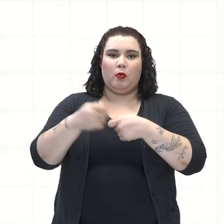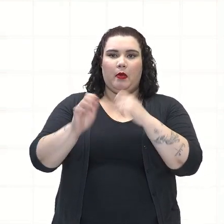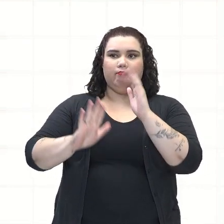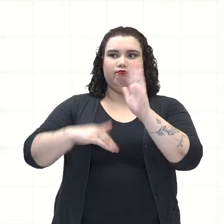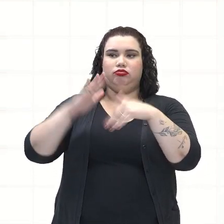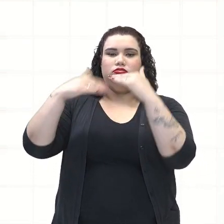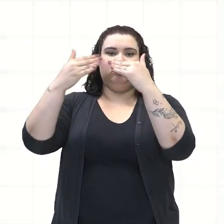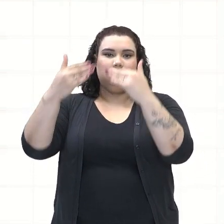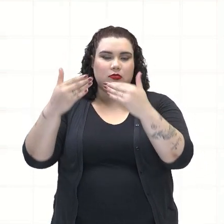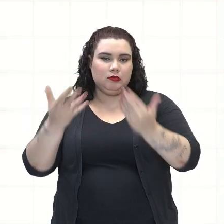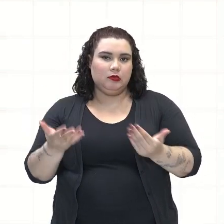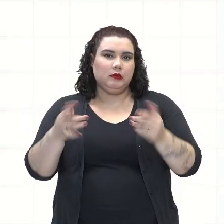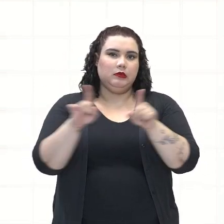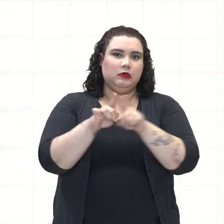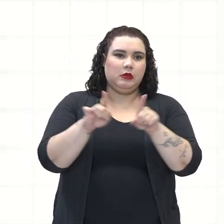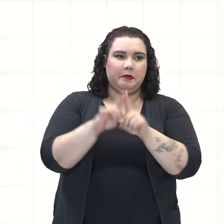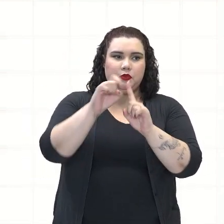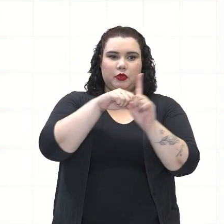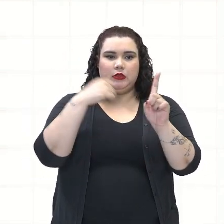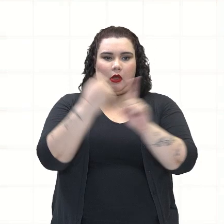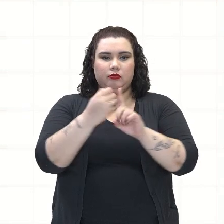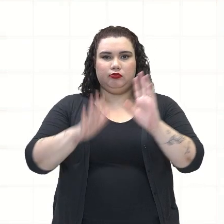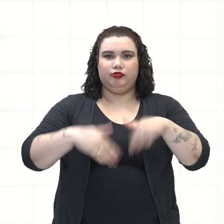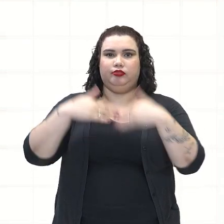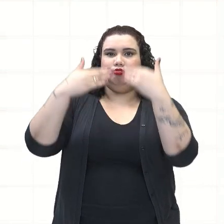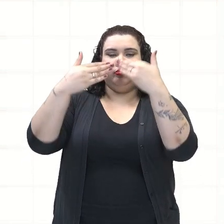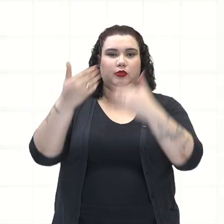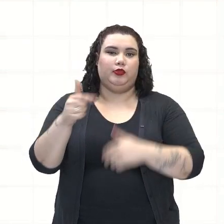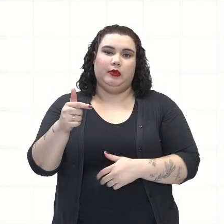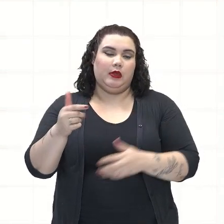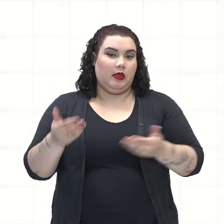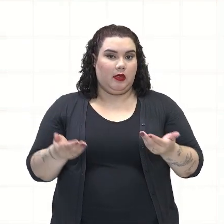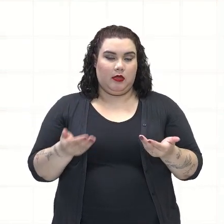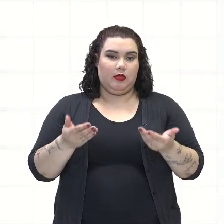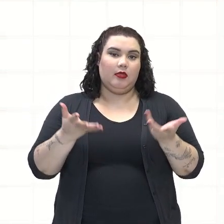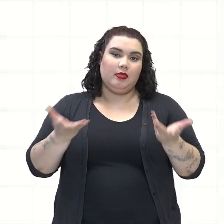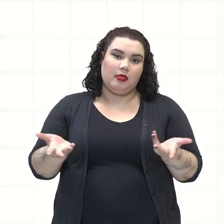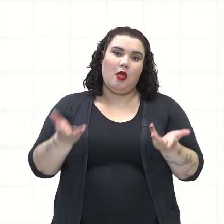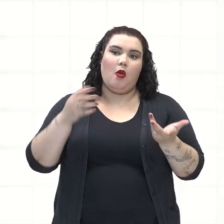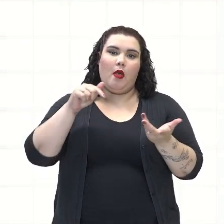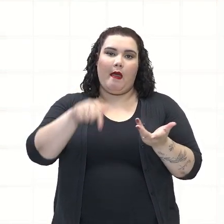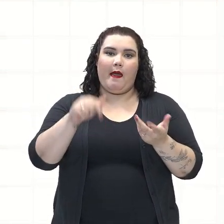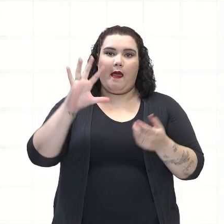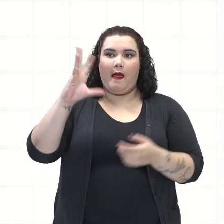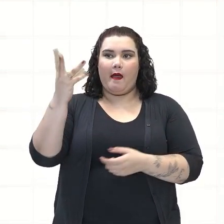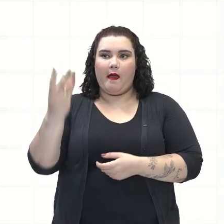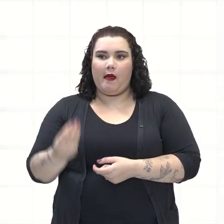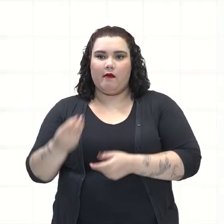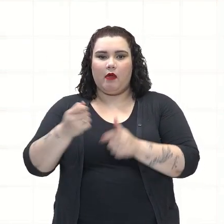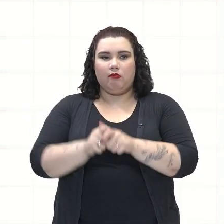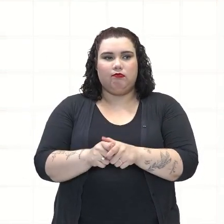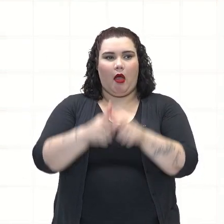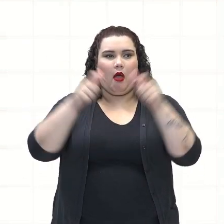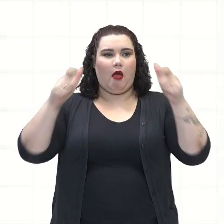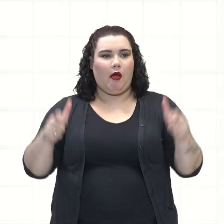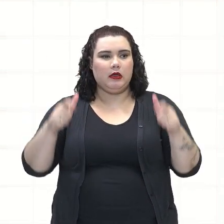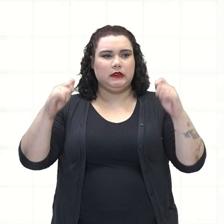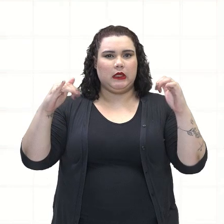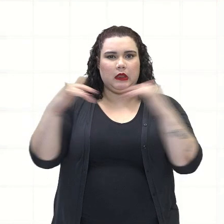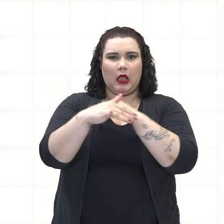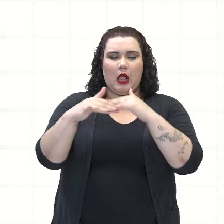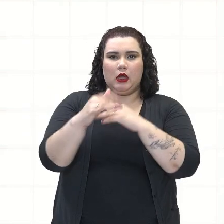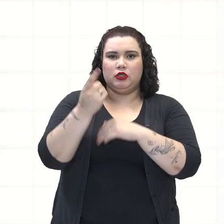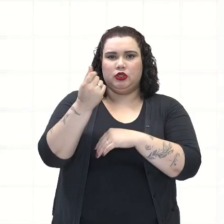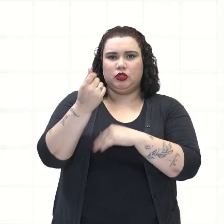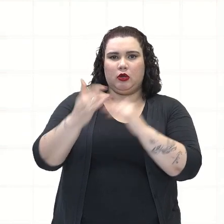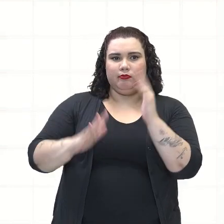nem econômico e nem social, tá certo? Então, não necessariamente dizer que a África irá se urbanizar não